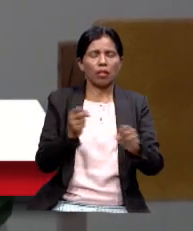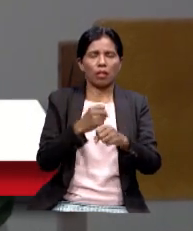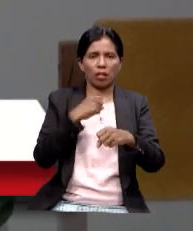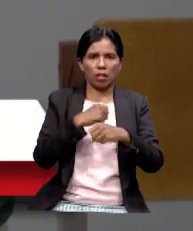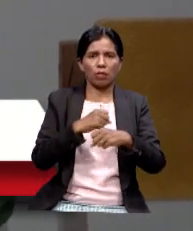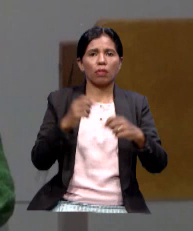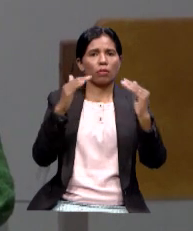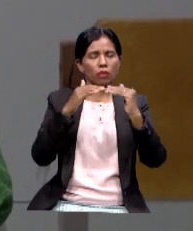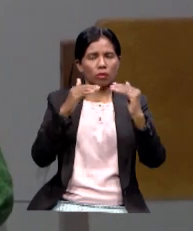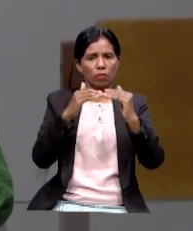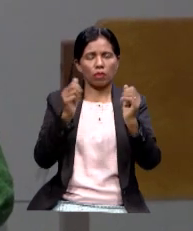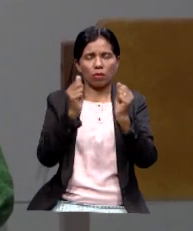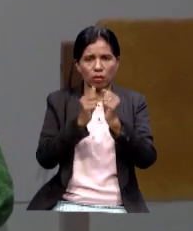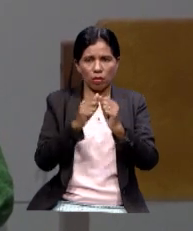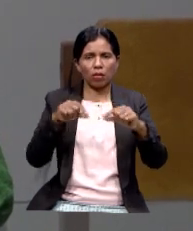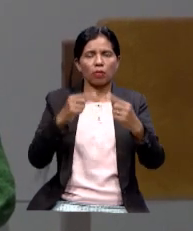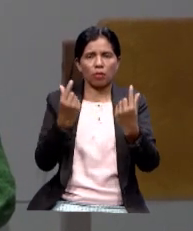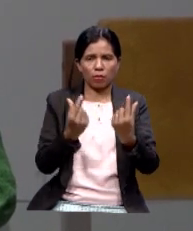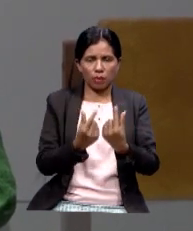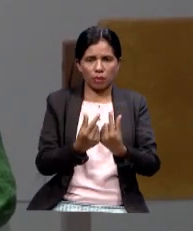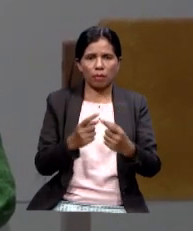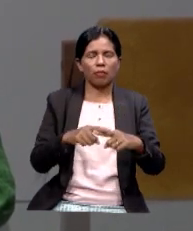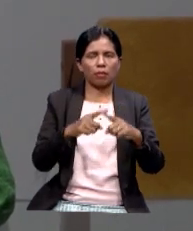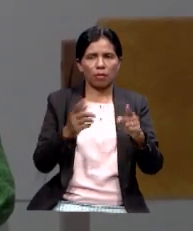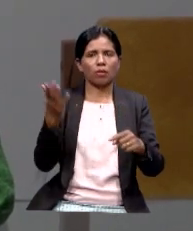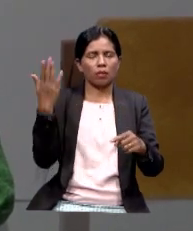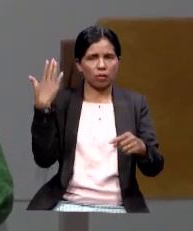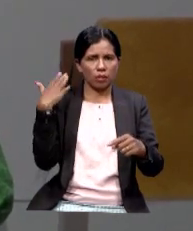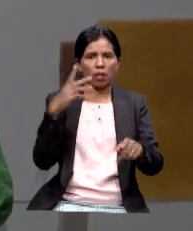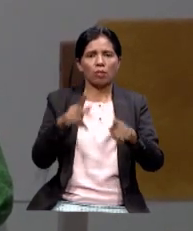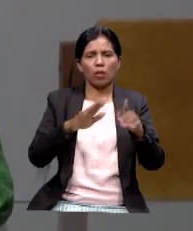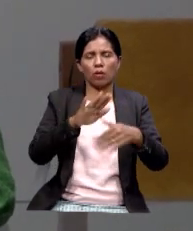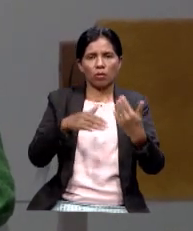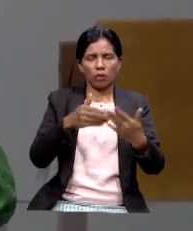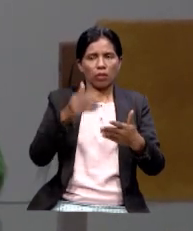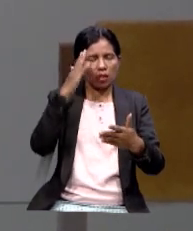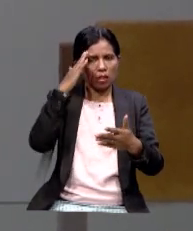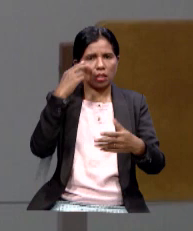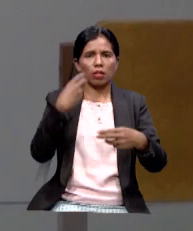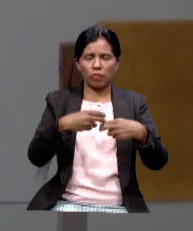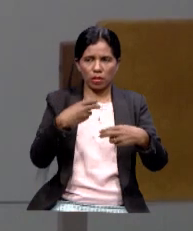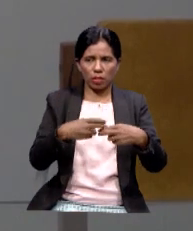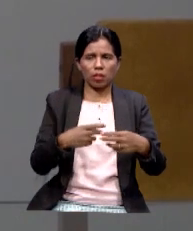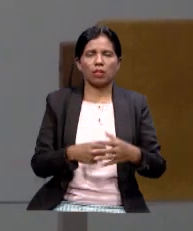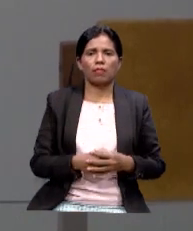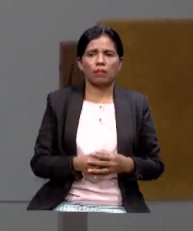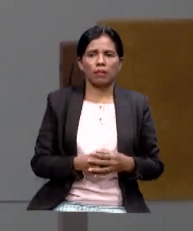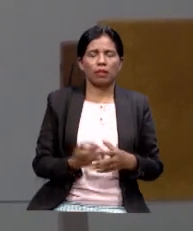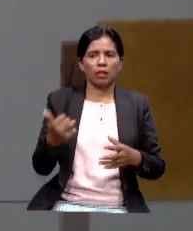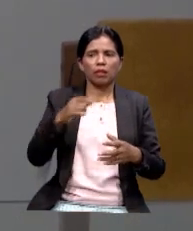alianças, mas a situação atual, né? O ensino é muito difícil, então, se a raça é difícil,